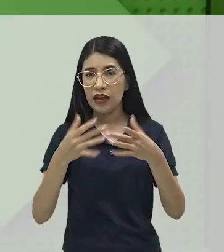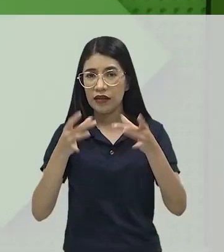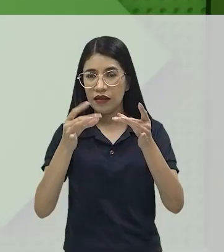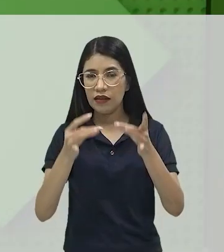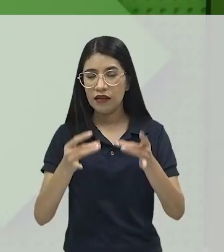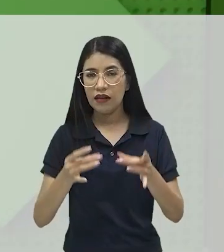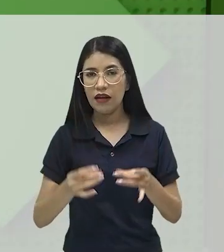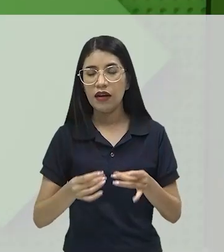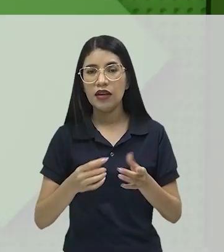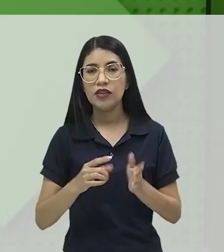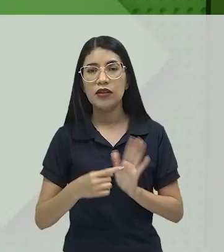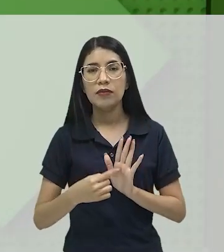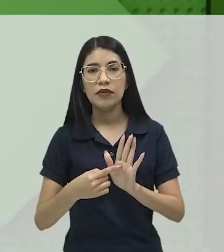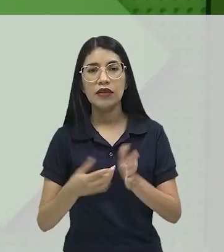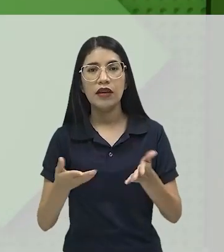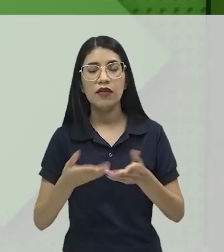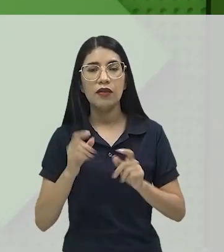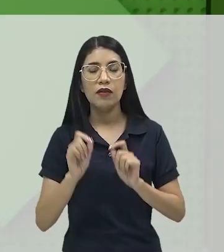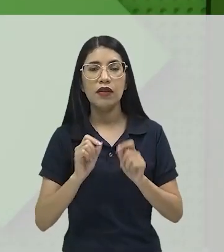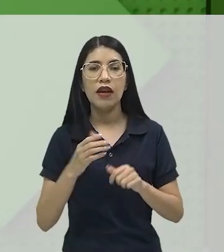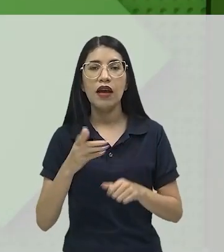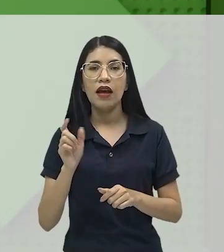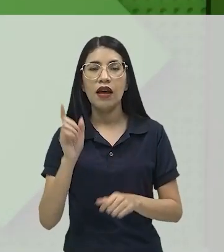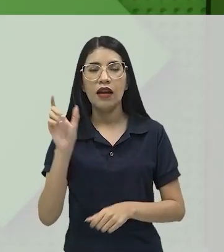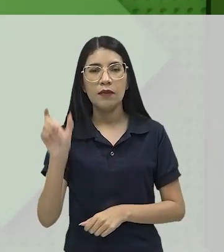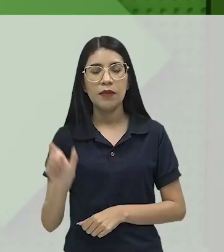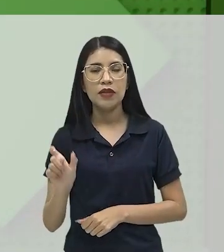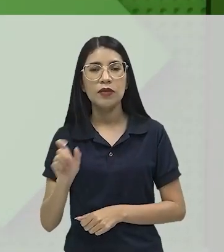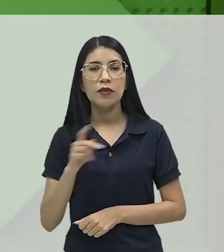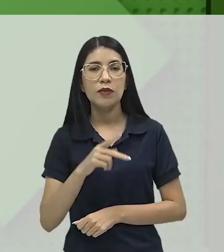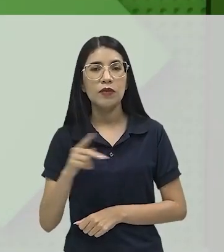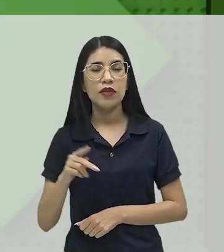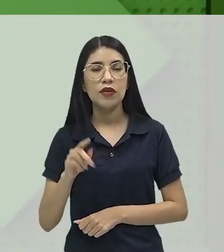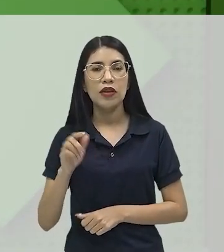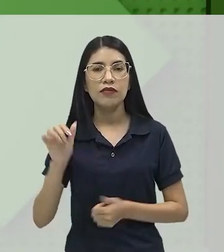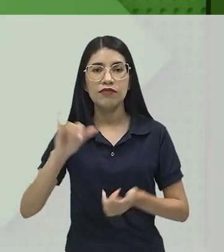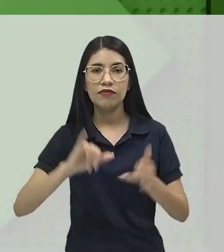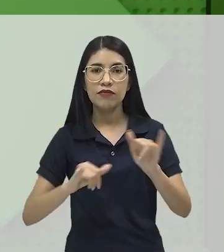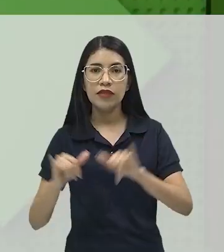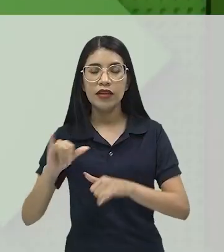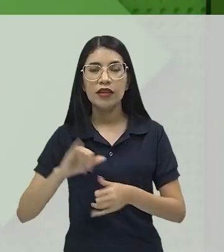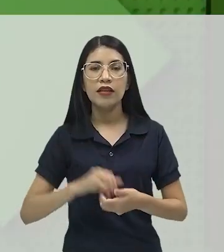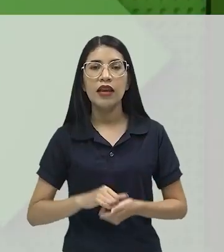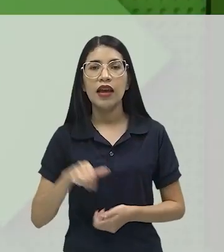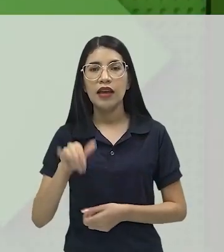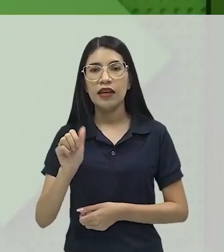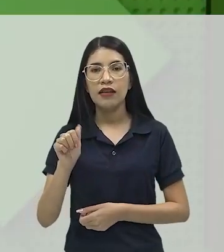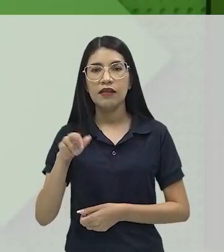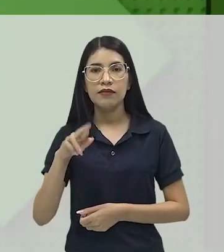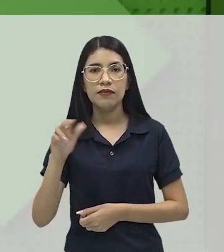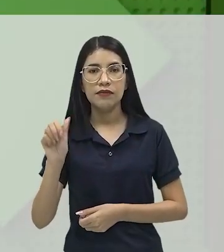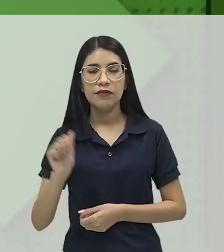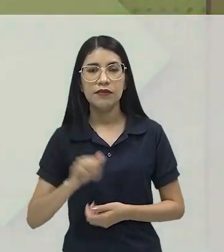mais sobre isso, trouxemos aqui a participação da nossa professora de Química, a professora